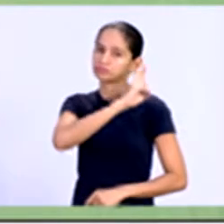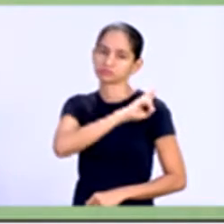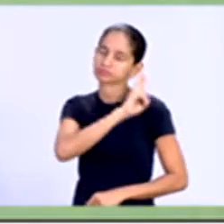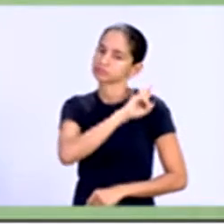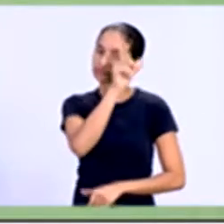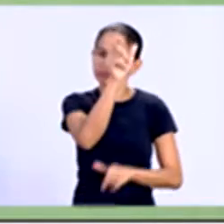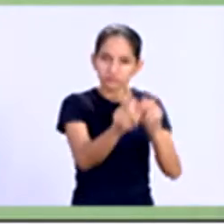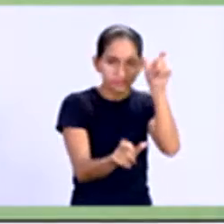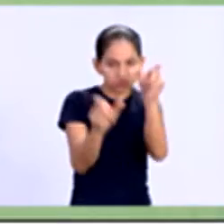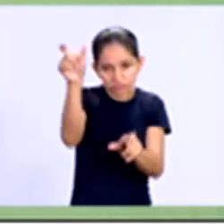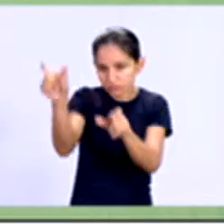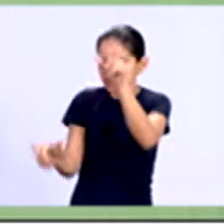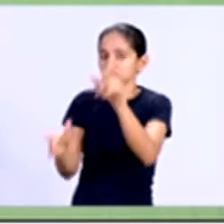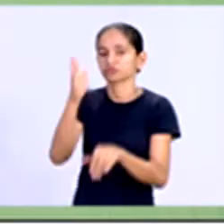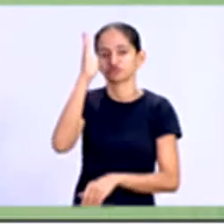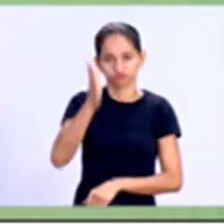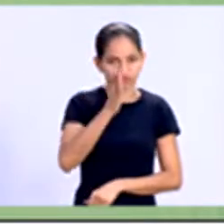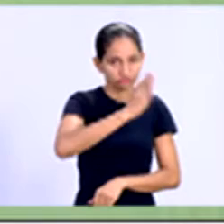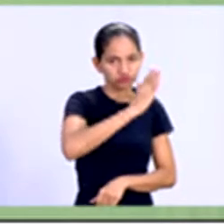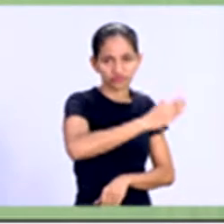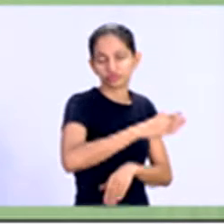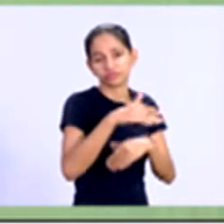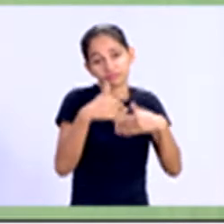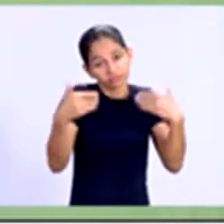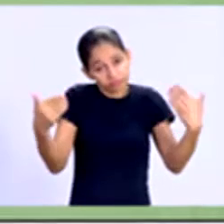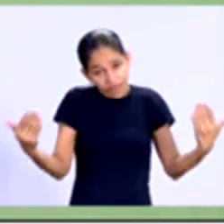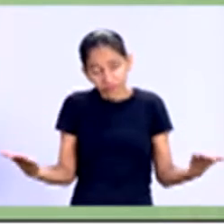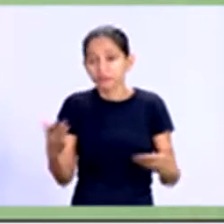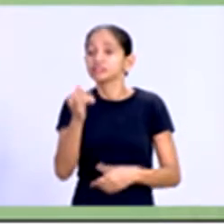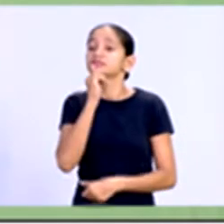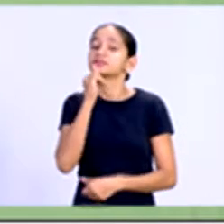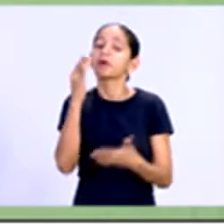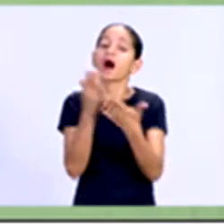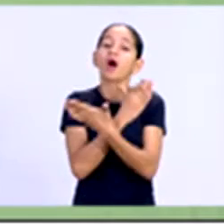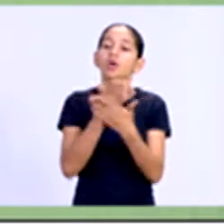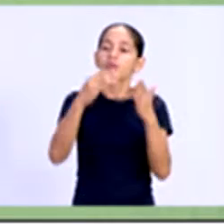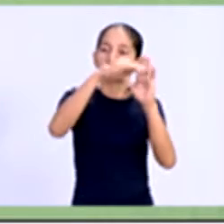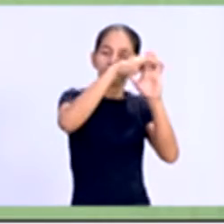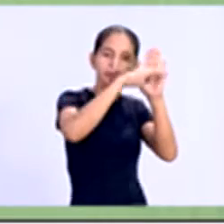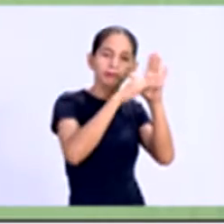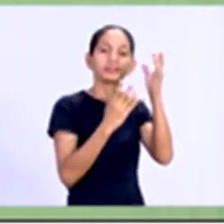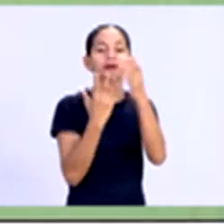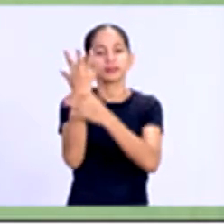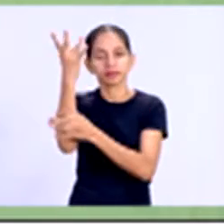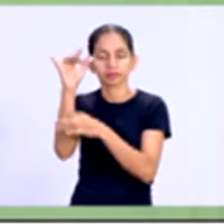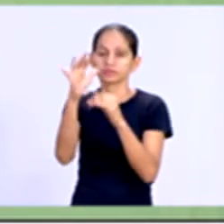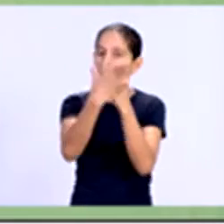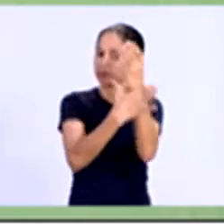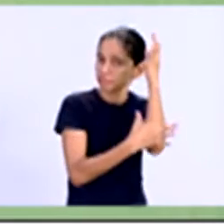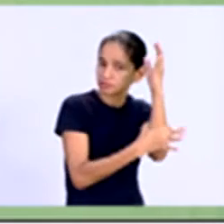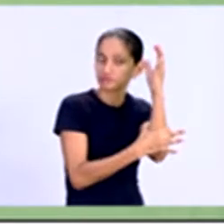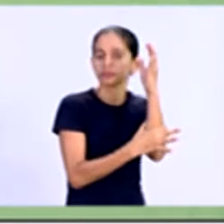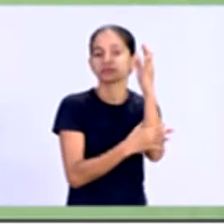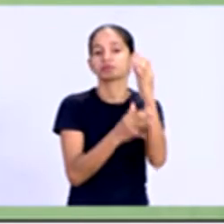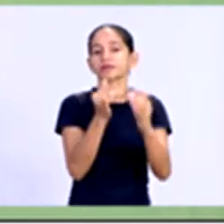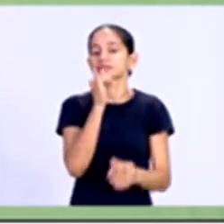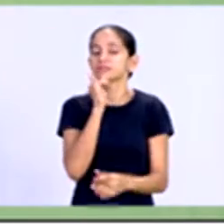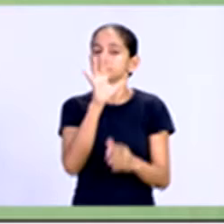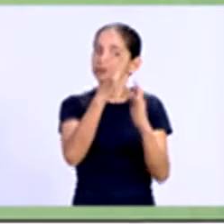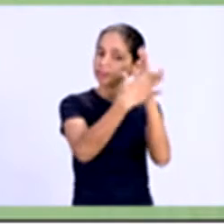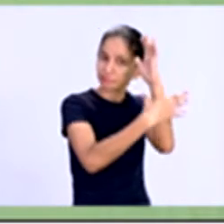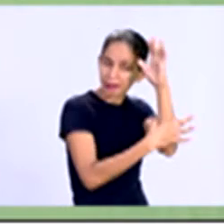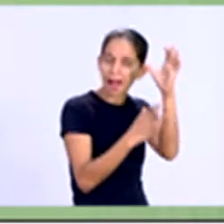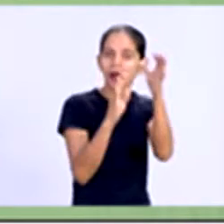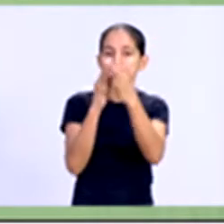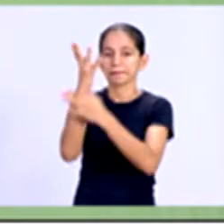responsabilidade do funcionário. E aqui eu listei alguns exemplos de EPIs. Luva de malha de aço para o magarefe, aquele que